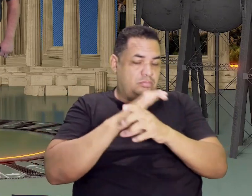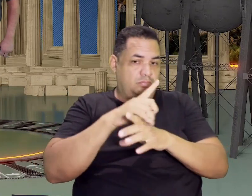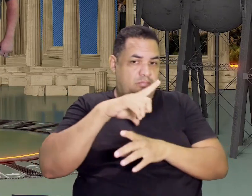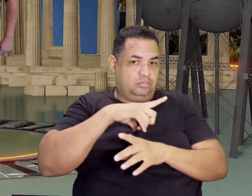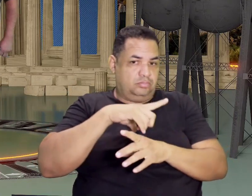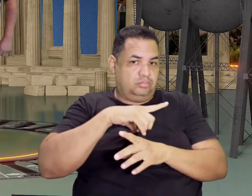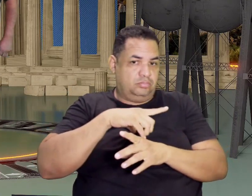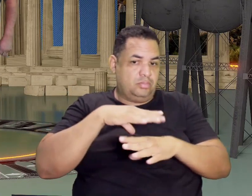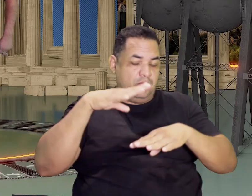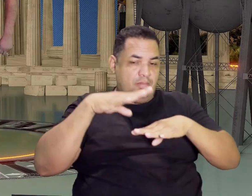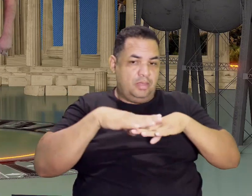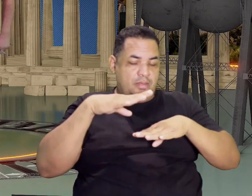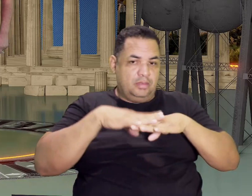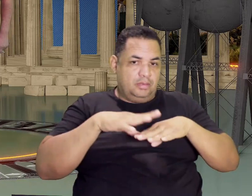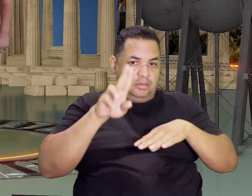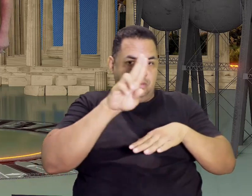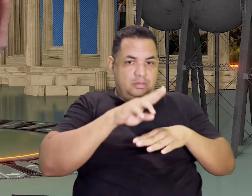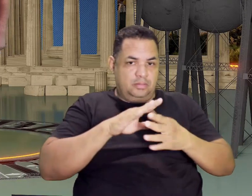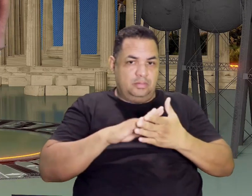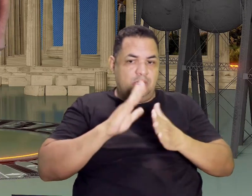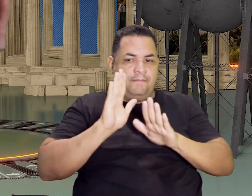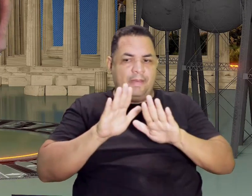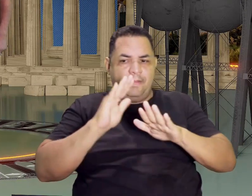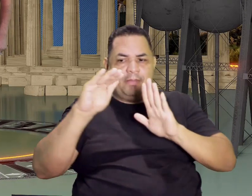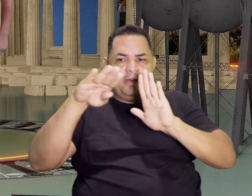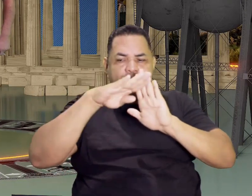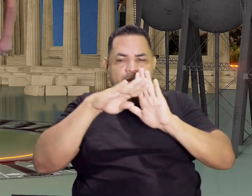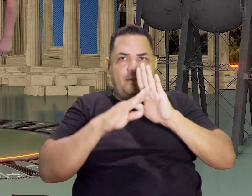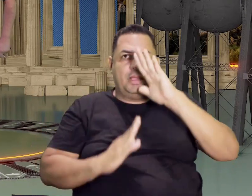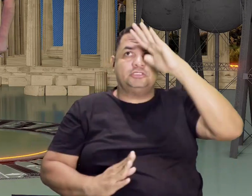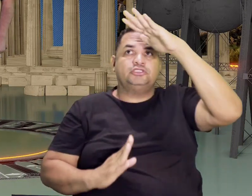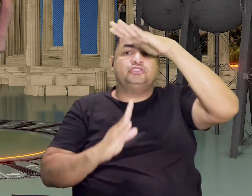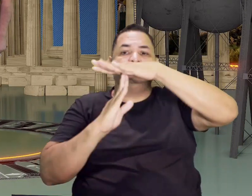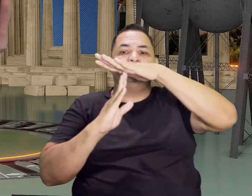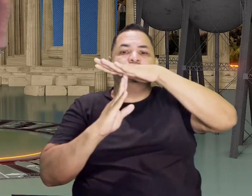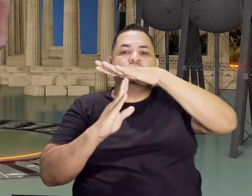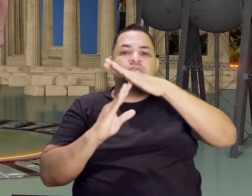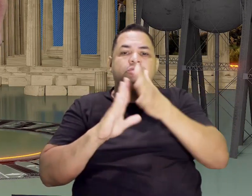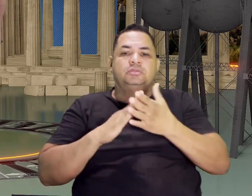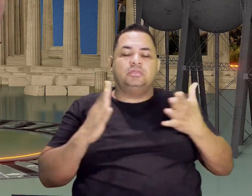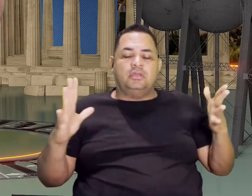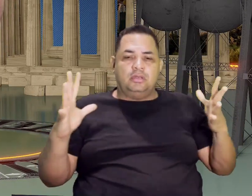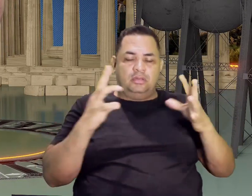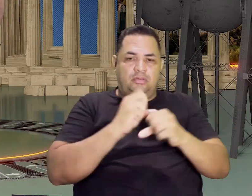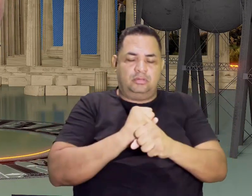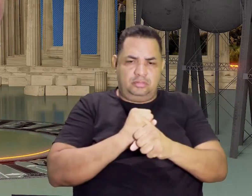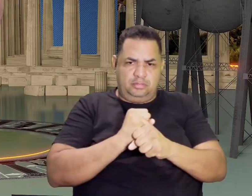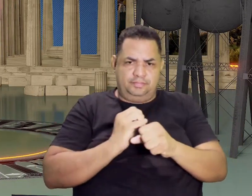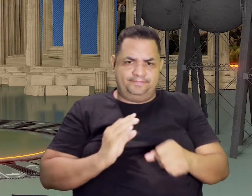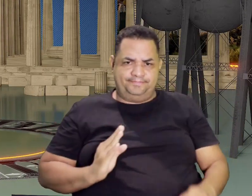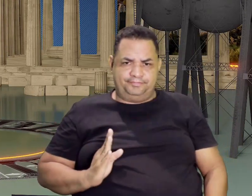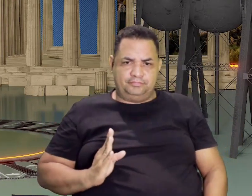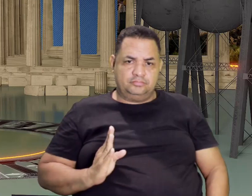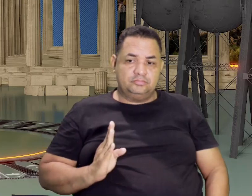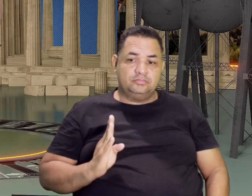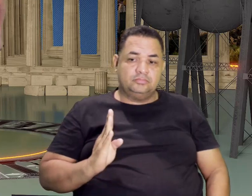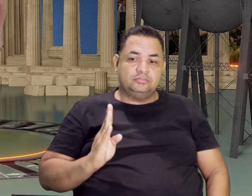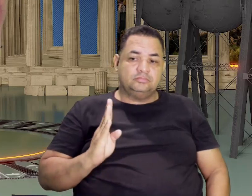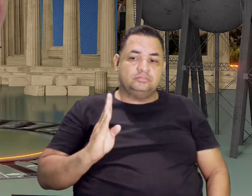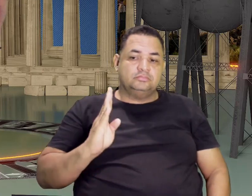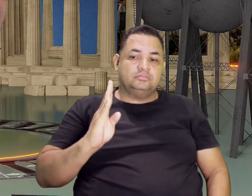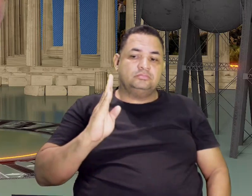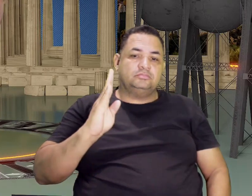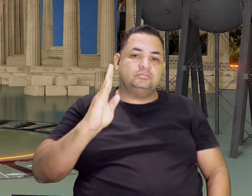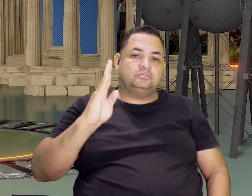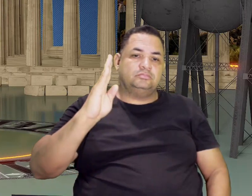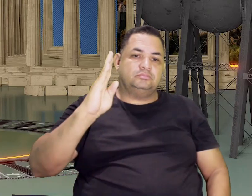suas questões matemáticas. O passo a passo, ele vai atingir aquilo que foi calculado. Então, ele vai, né, nessa